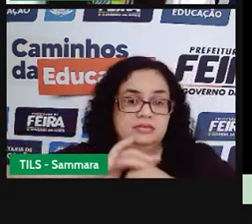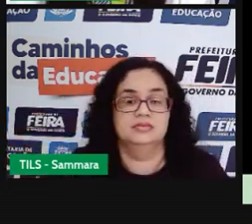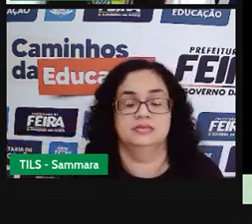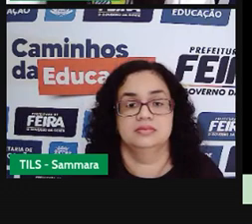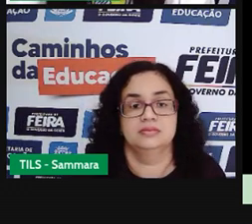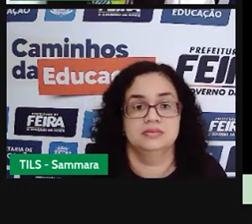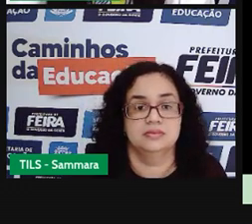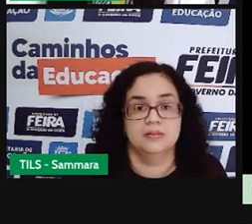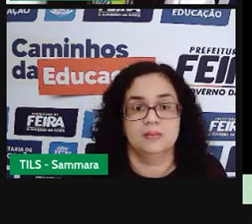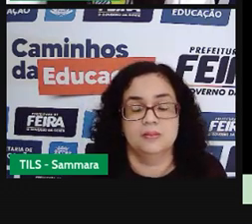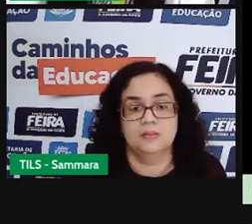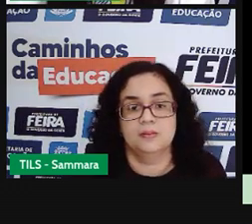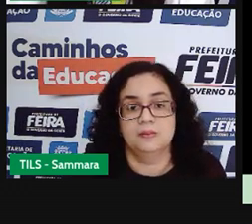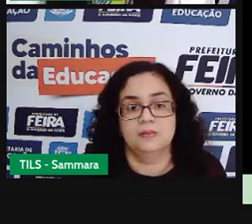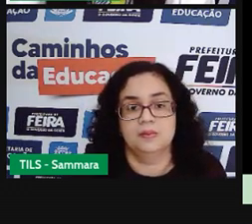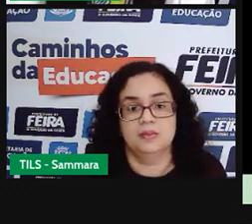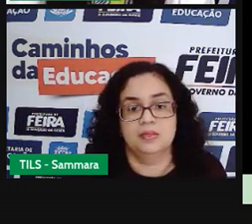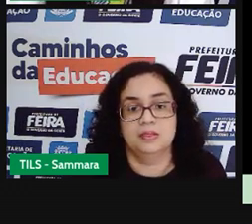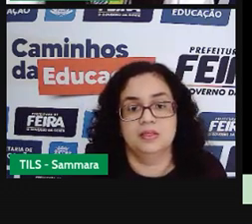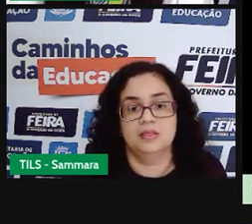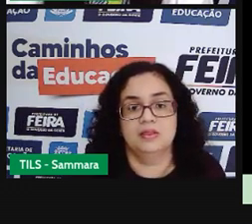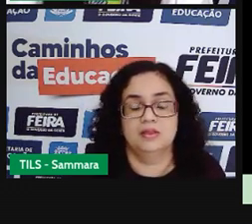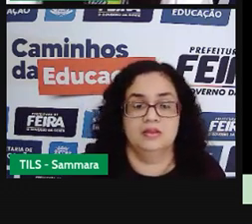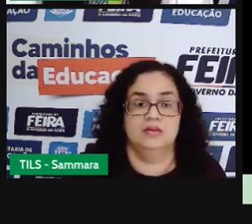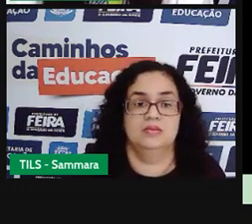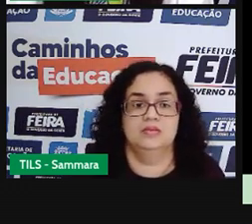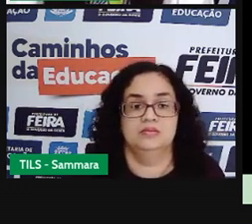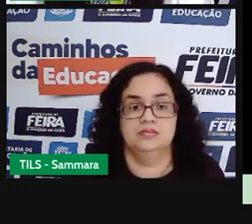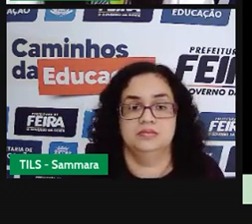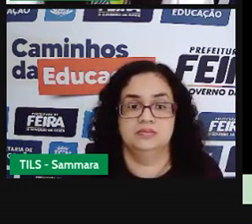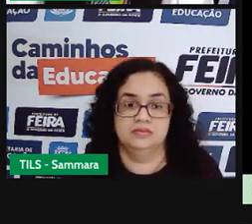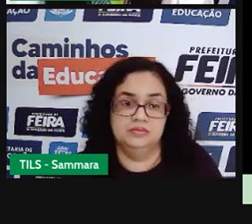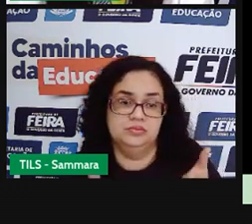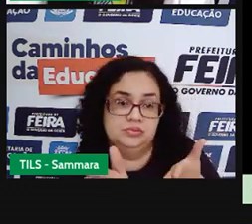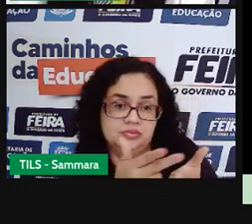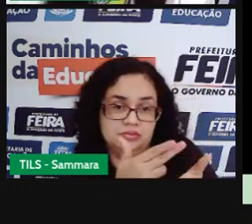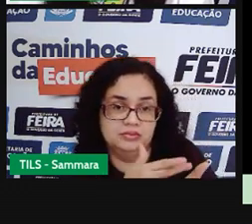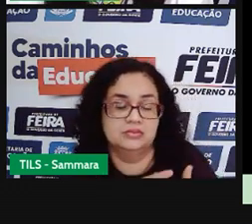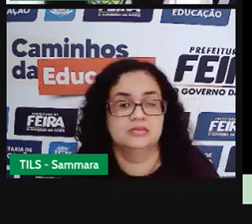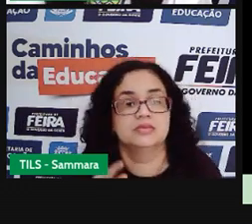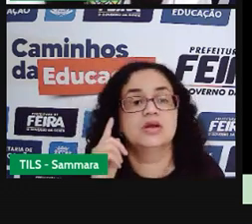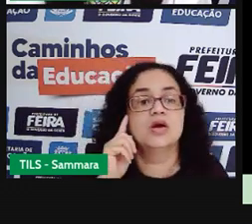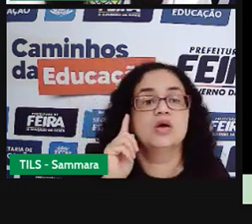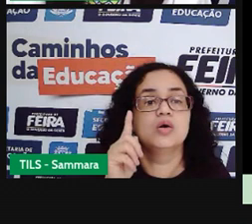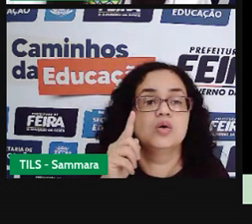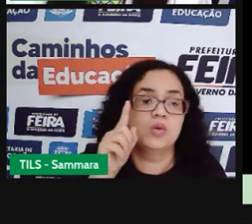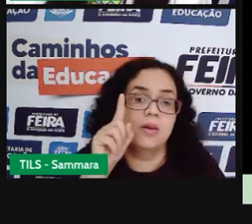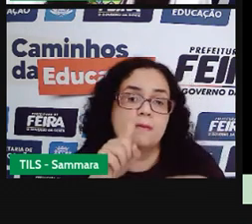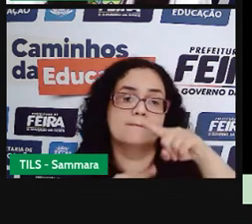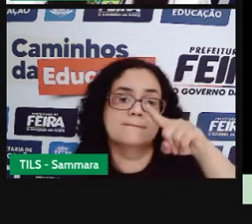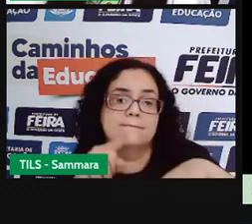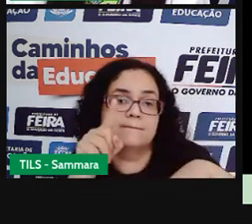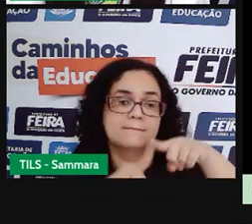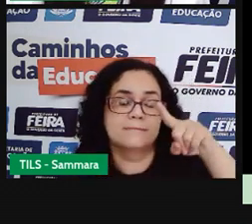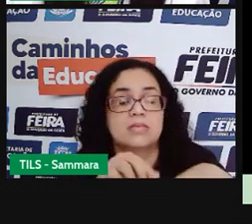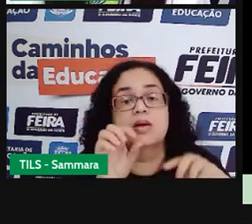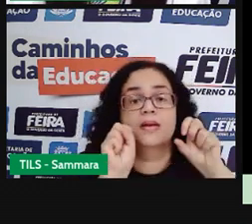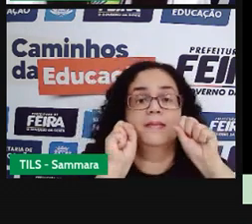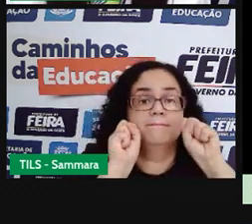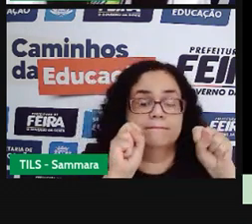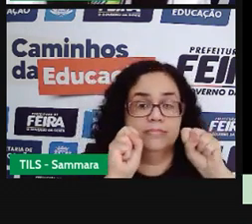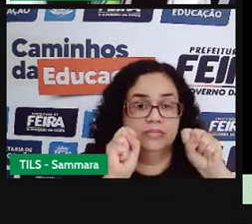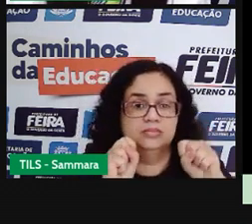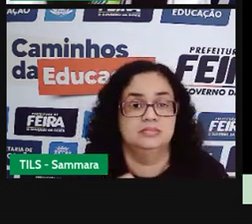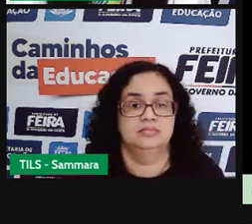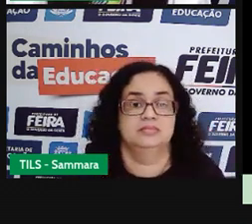o que formam aí a figura objetos do dia a dia vocês podem associar a este formato